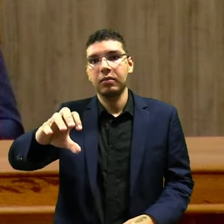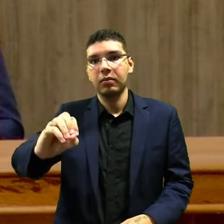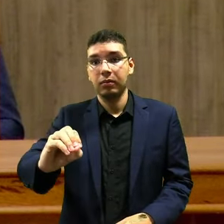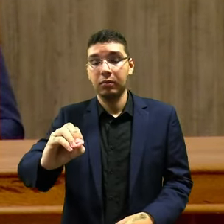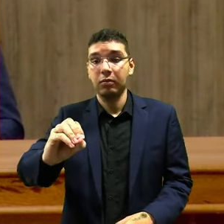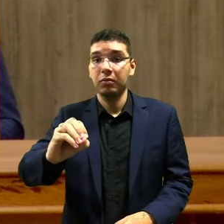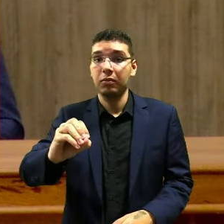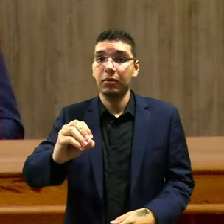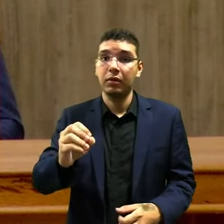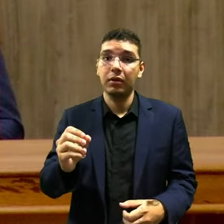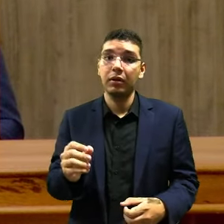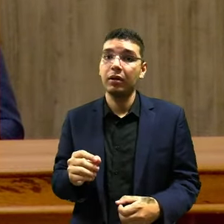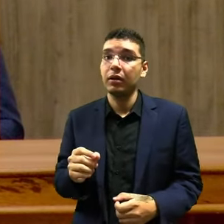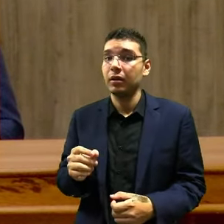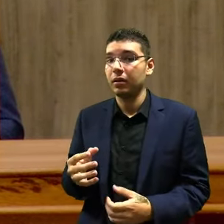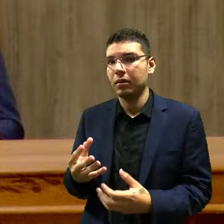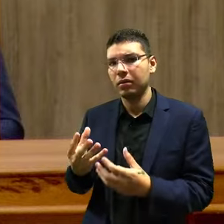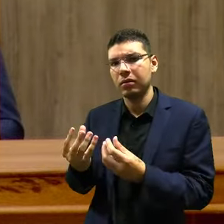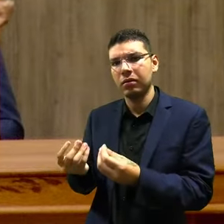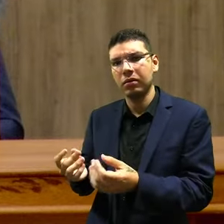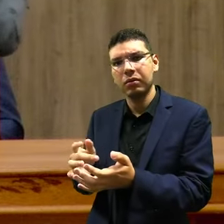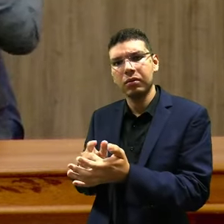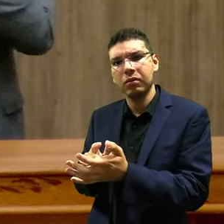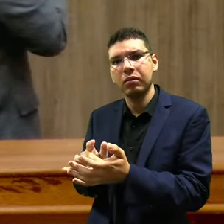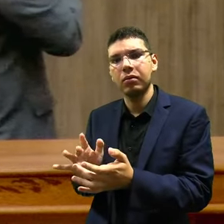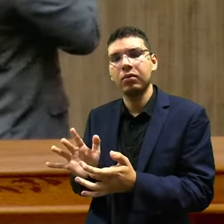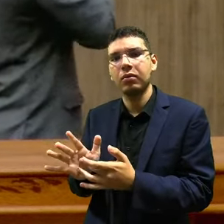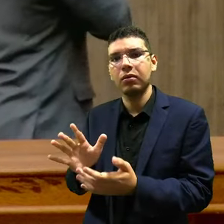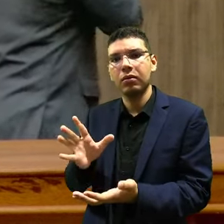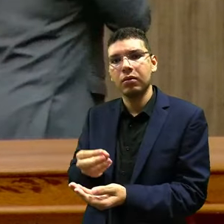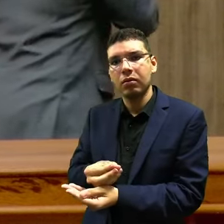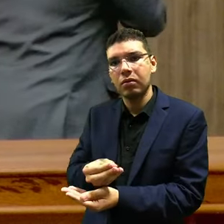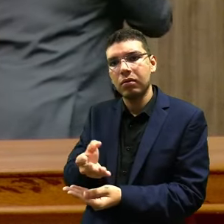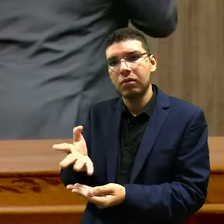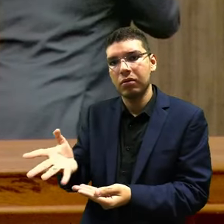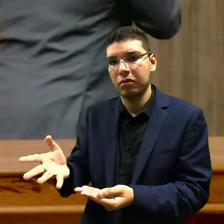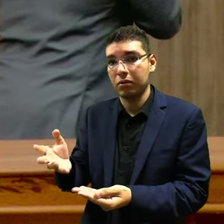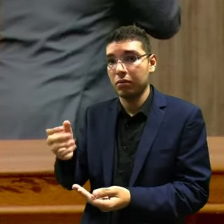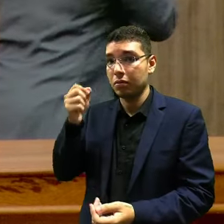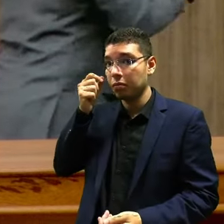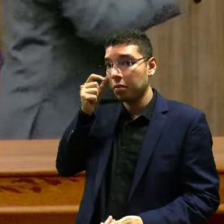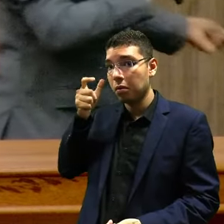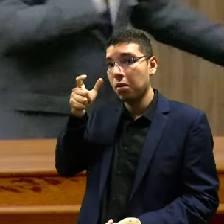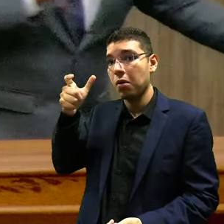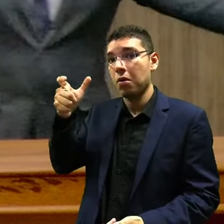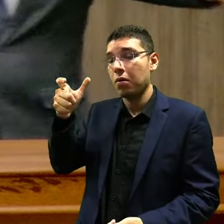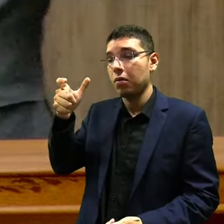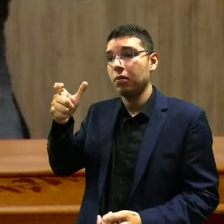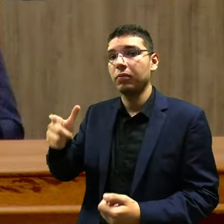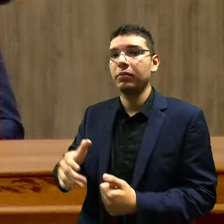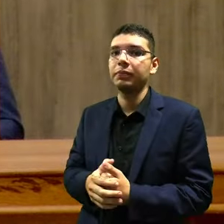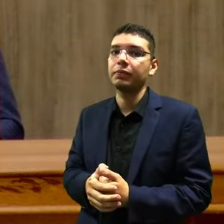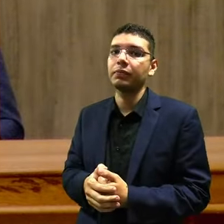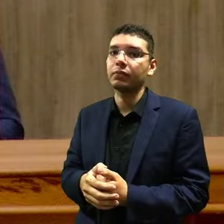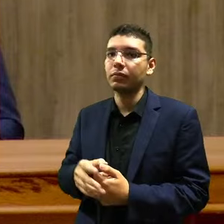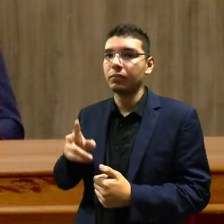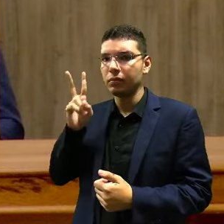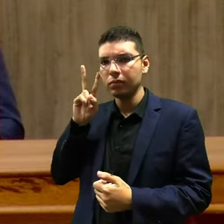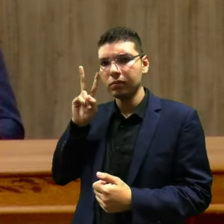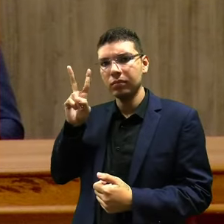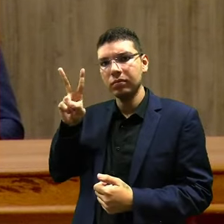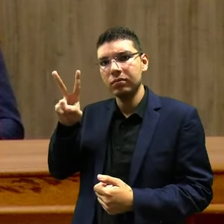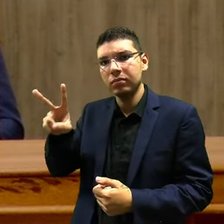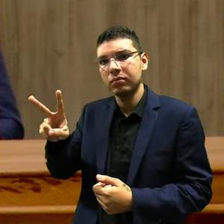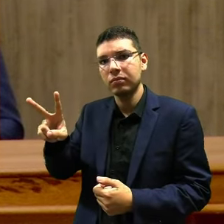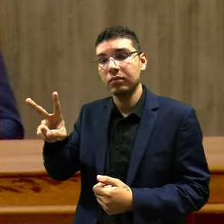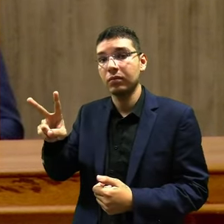admiração ele se voltou para o evangelho pelo espanto na hora que ele via alguém estendendo